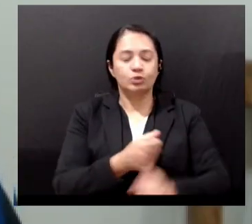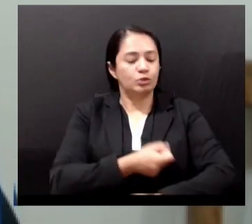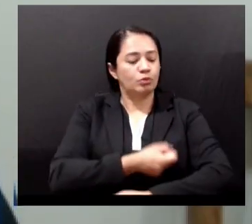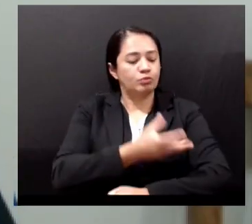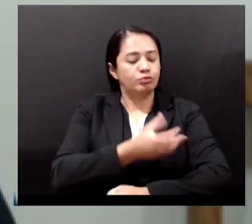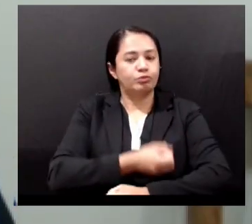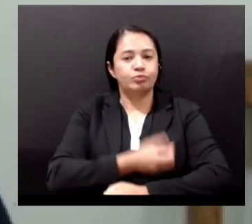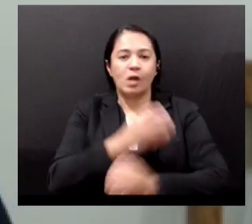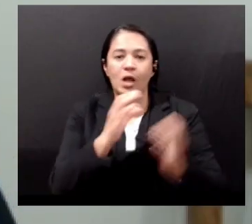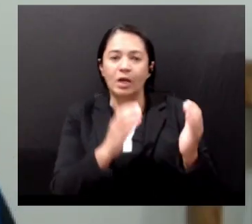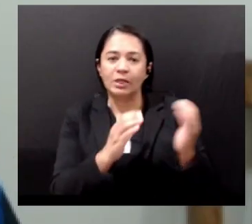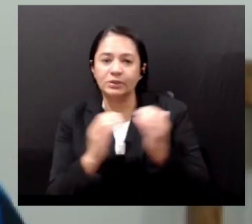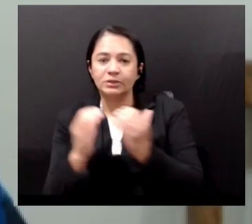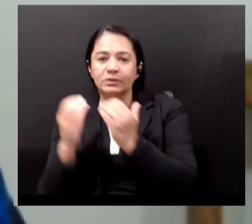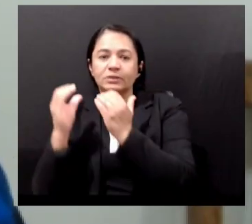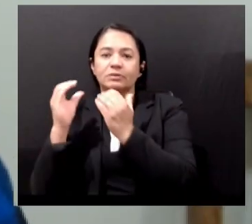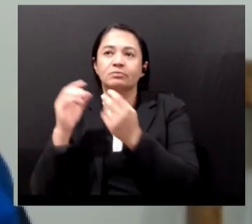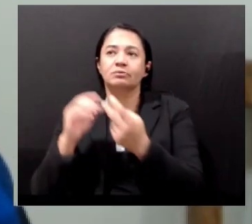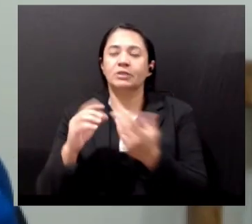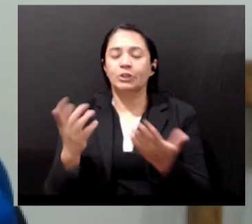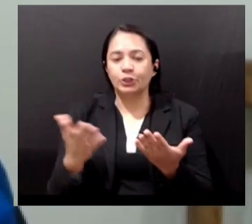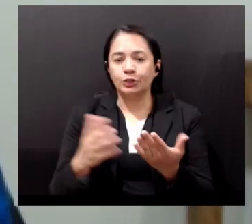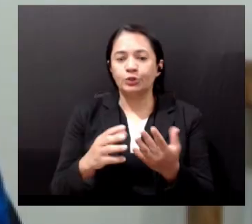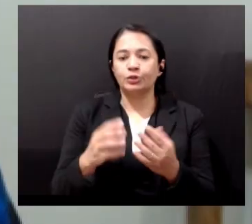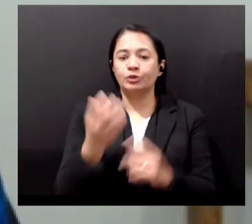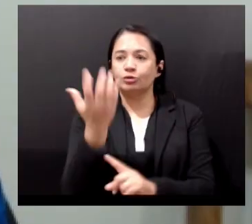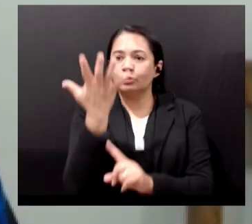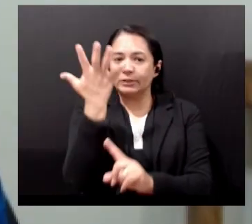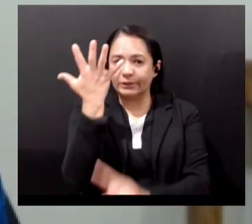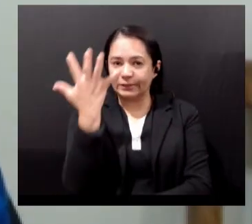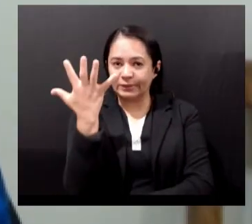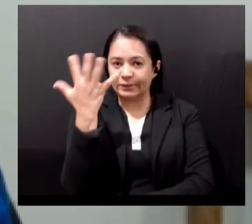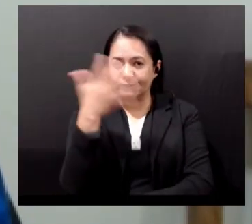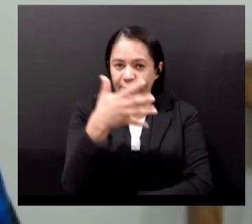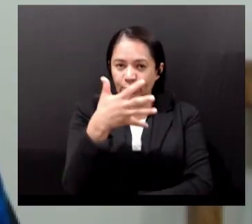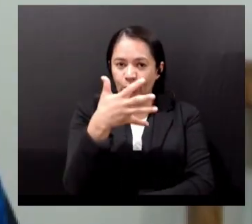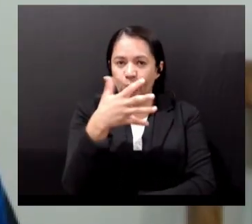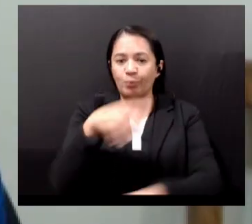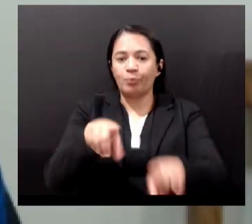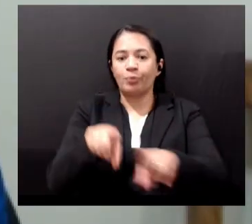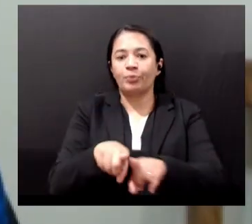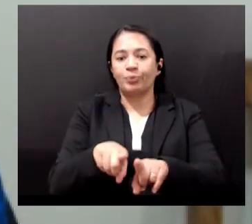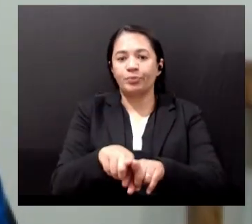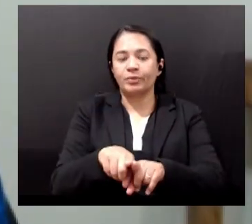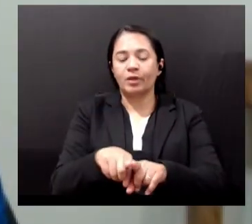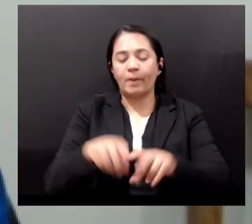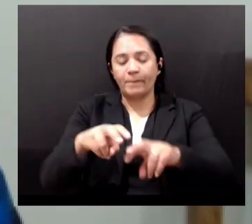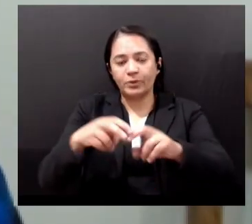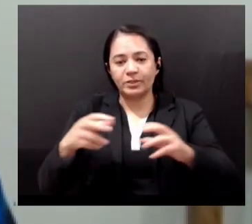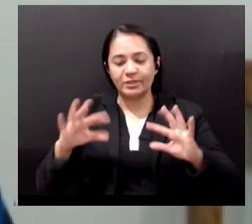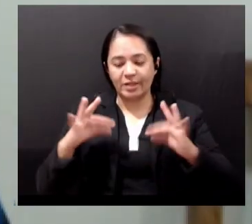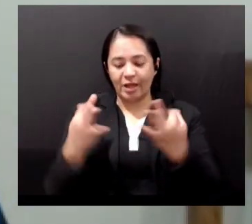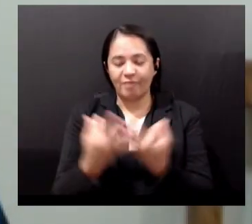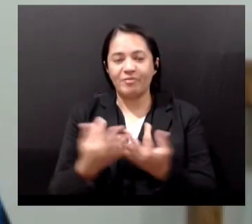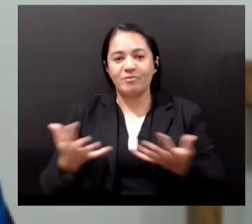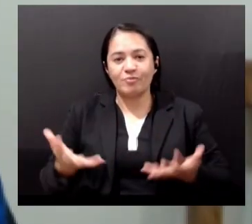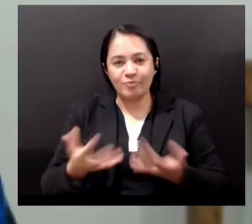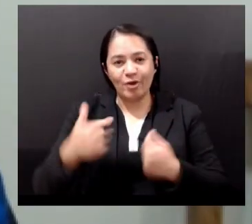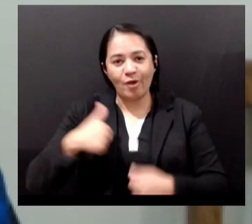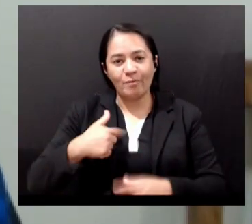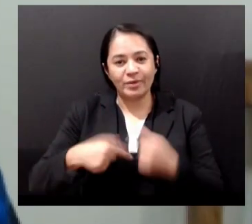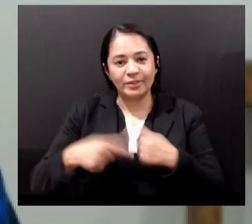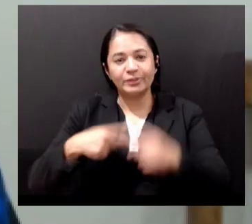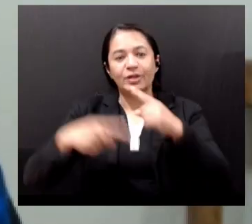de soja, milho e trigo. Então, vem da família a motivação